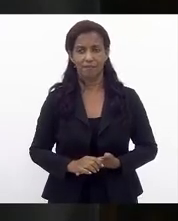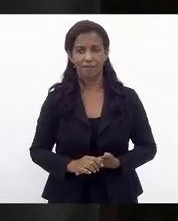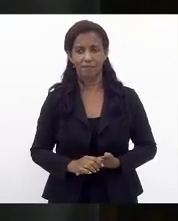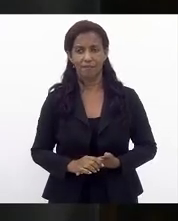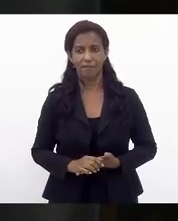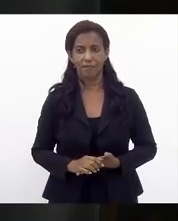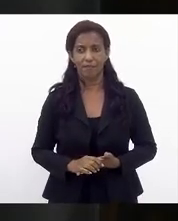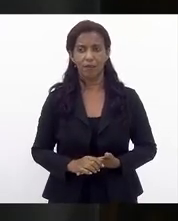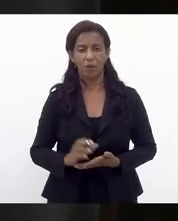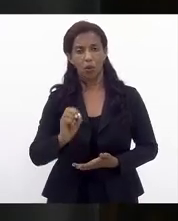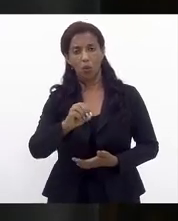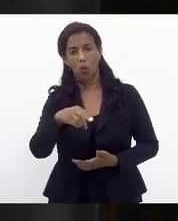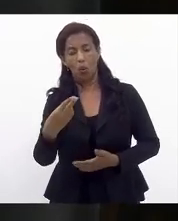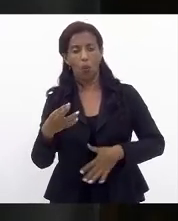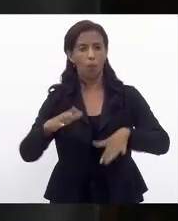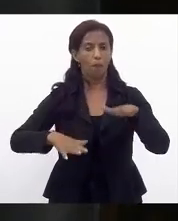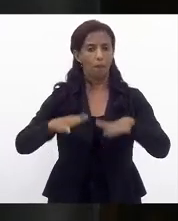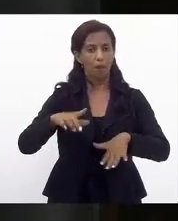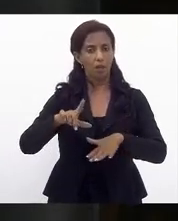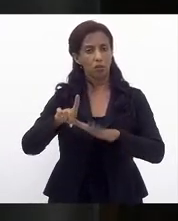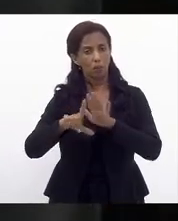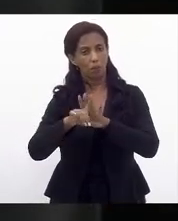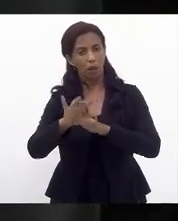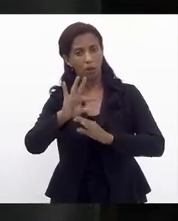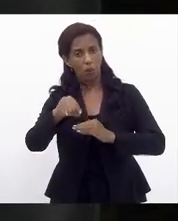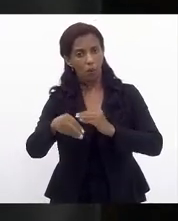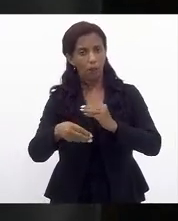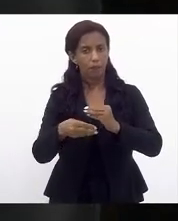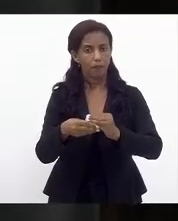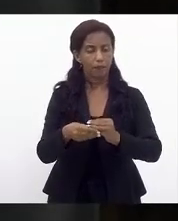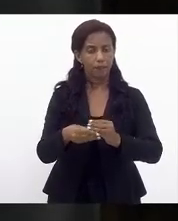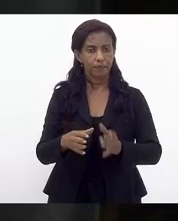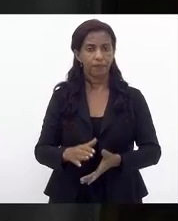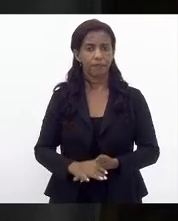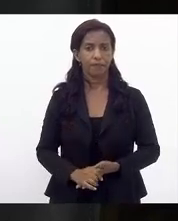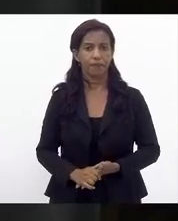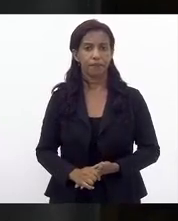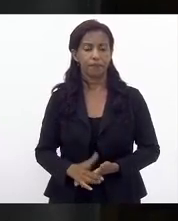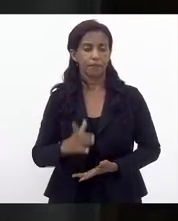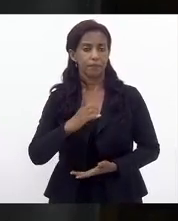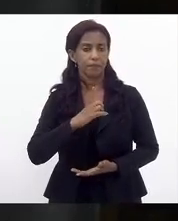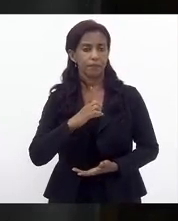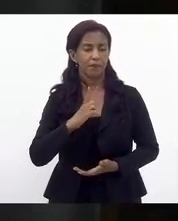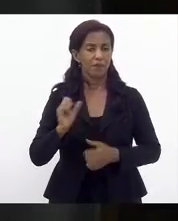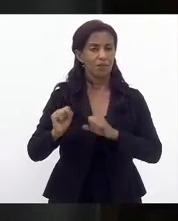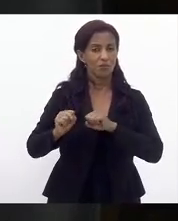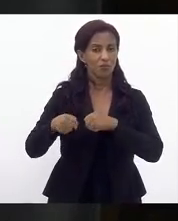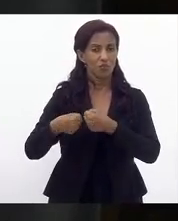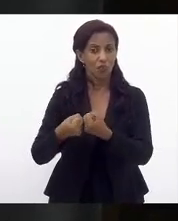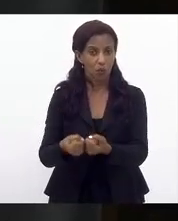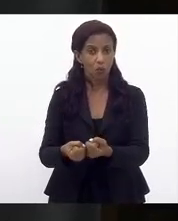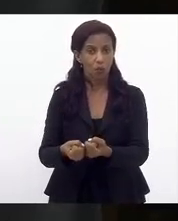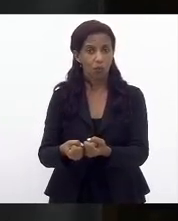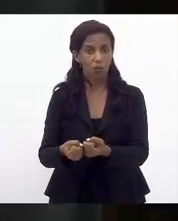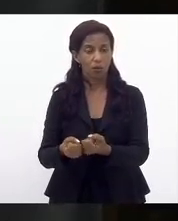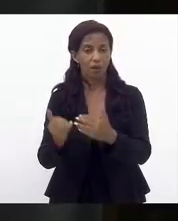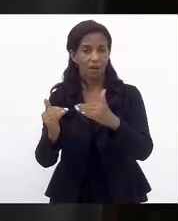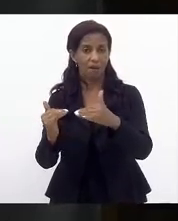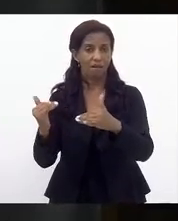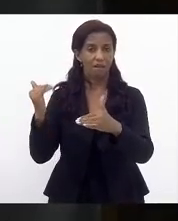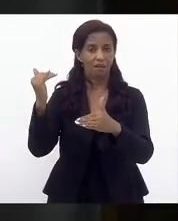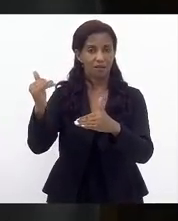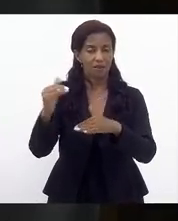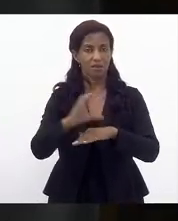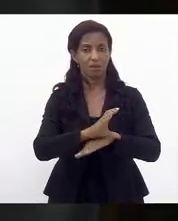é o mesmo uma lei complementar ela é ter força acima